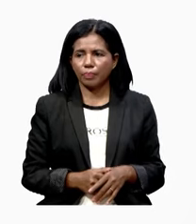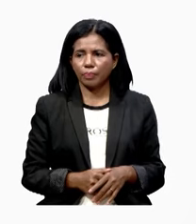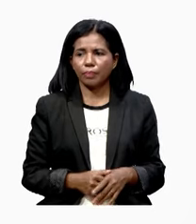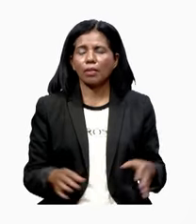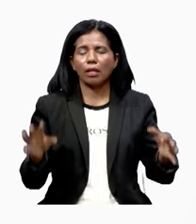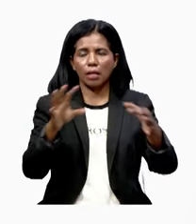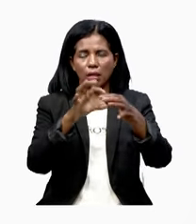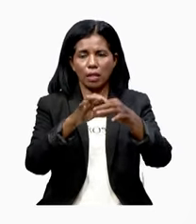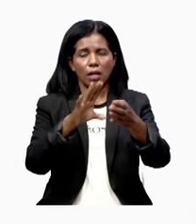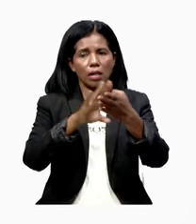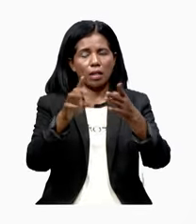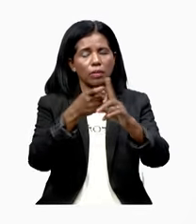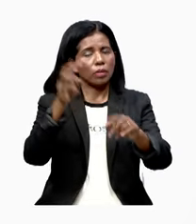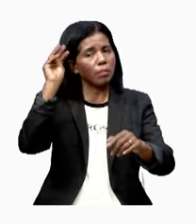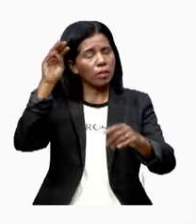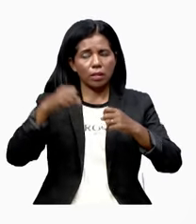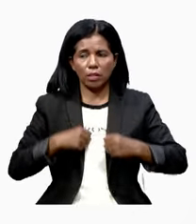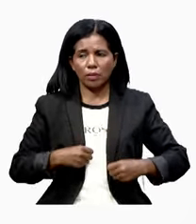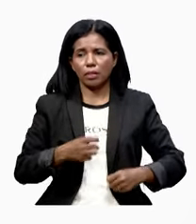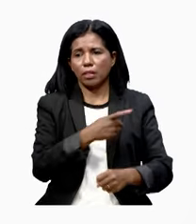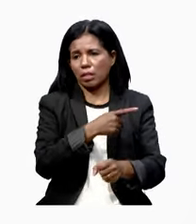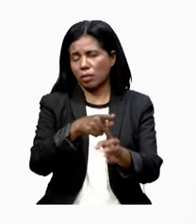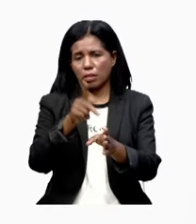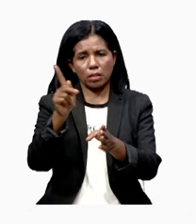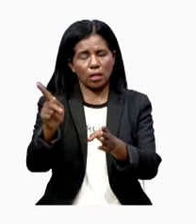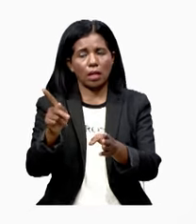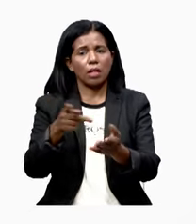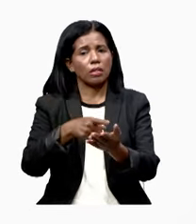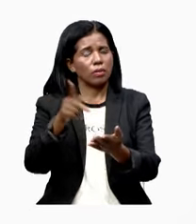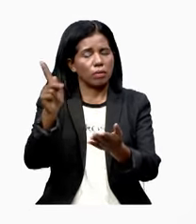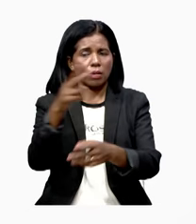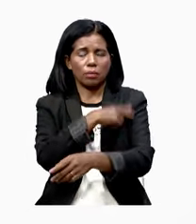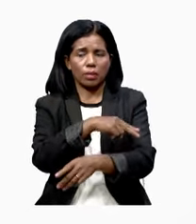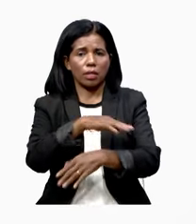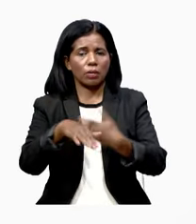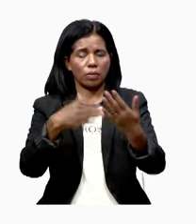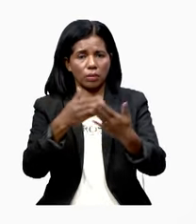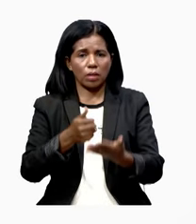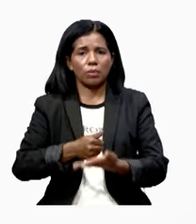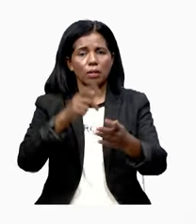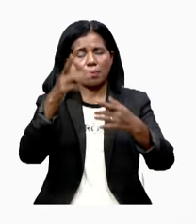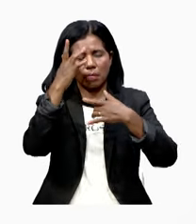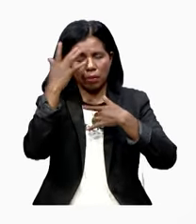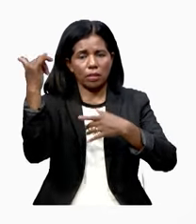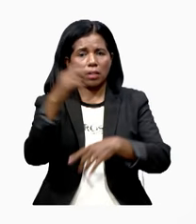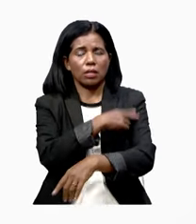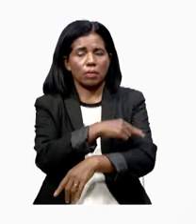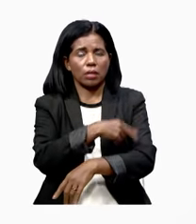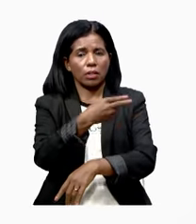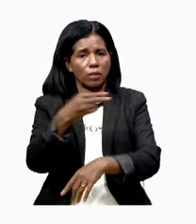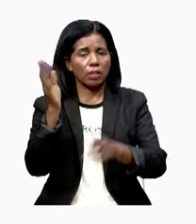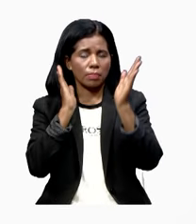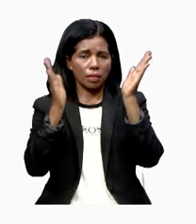Ligado ao dívida nebe Ministério da Saúde e será o pagamento do hospital Sira nebe halo tratamento para paciente Timoruan Sira e hospital Indonésia,